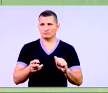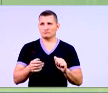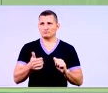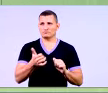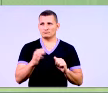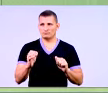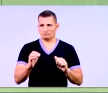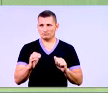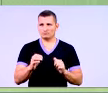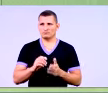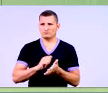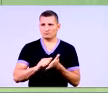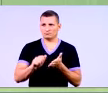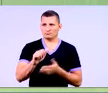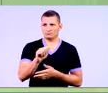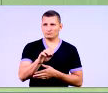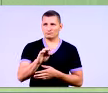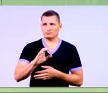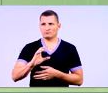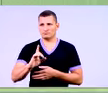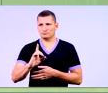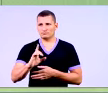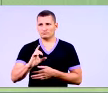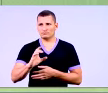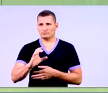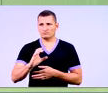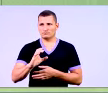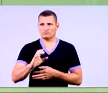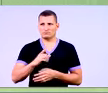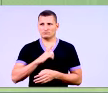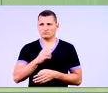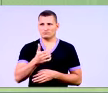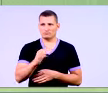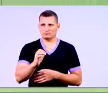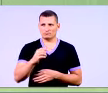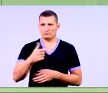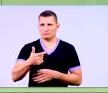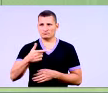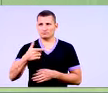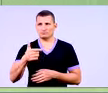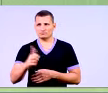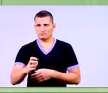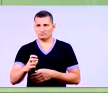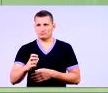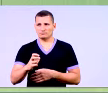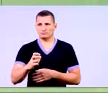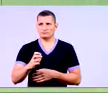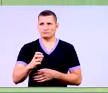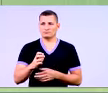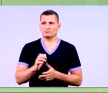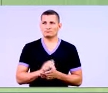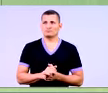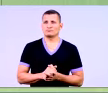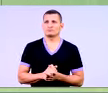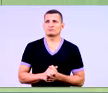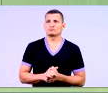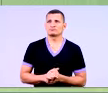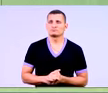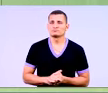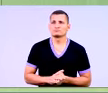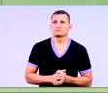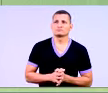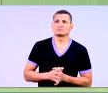quando eu escrevo abc tenho 10 12 e 15 gente olha só